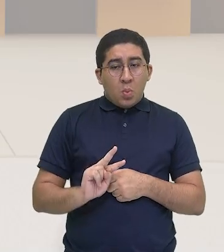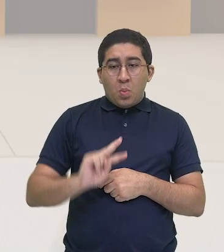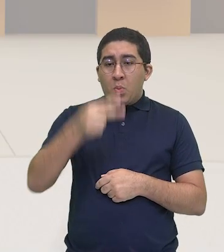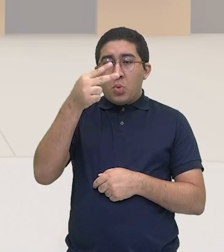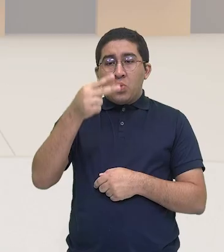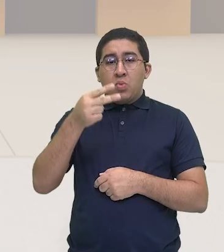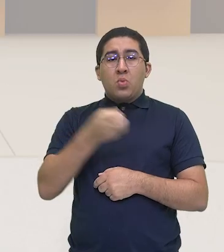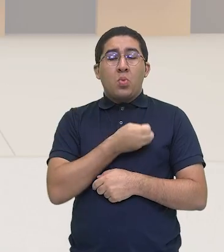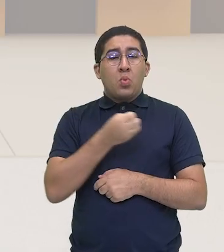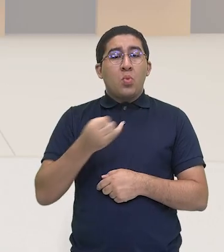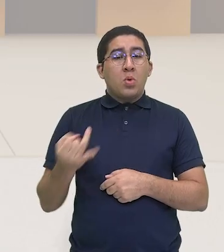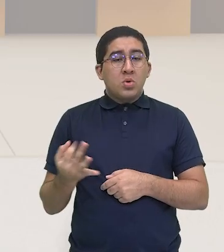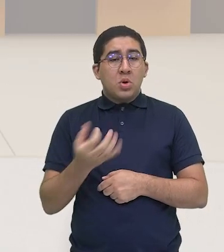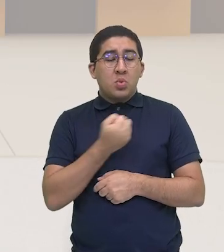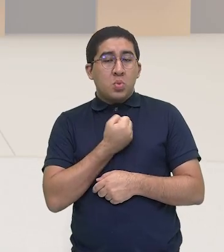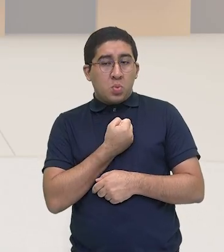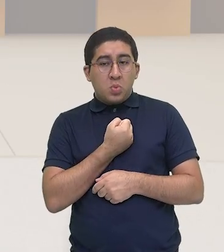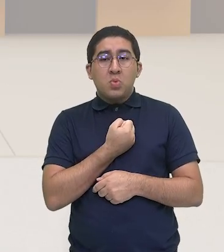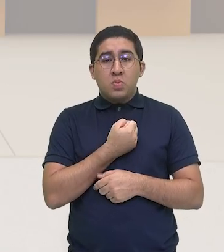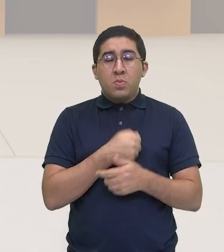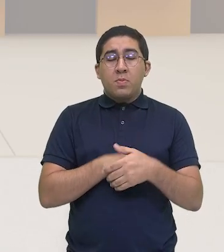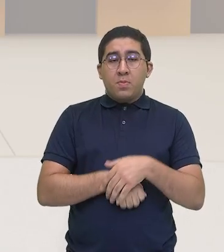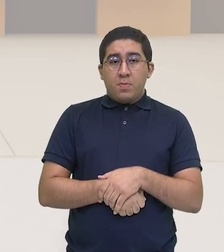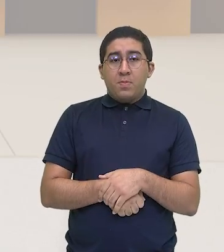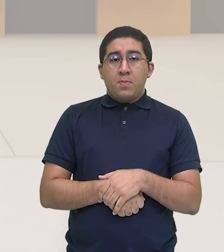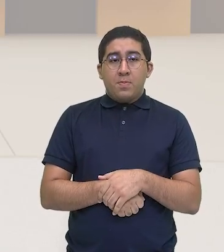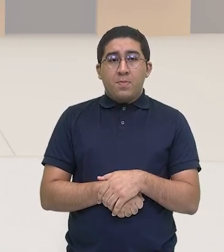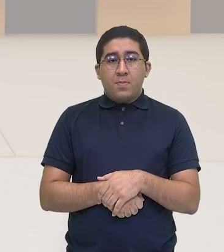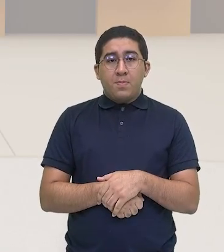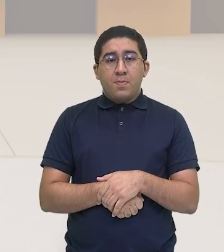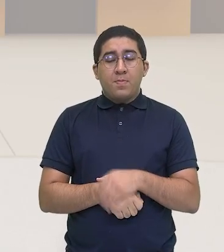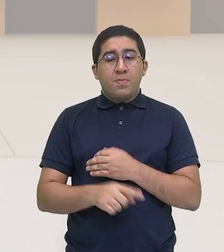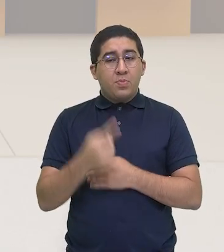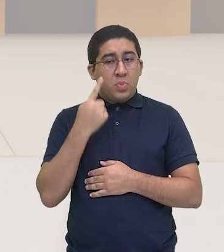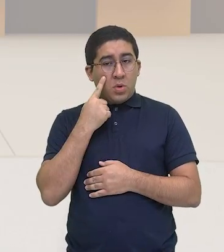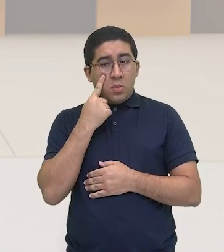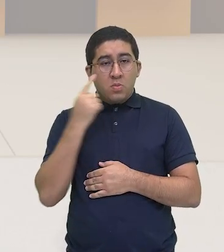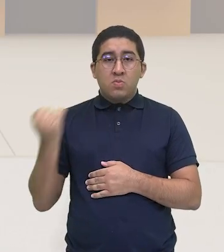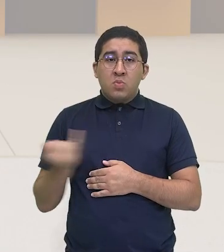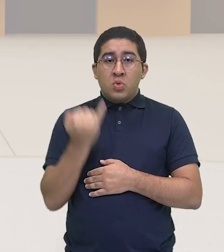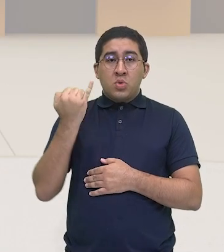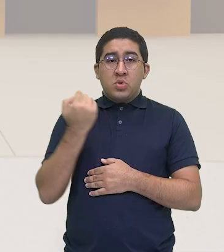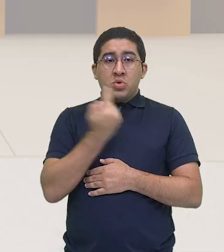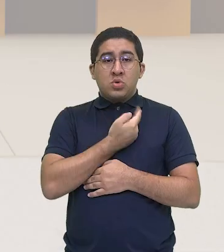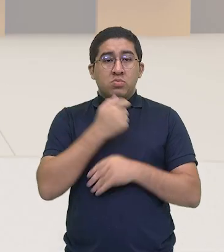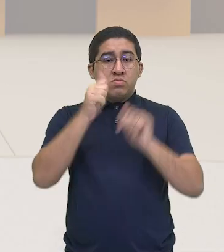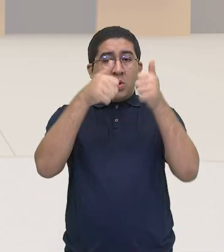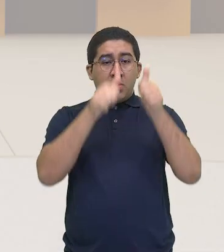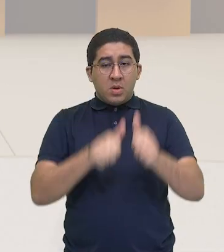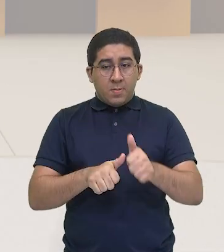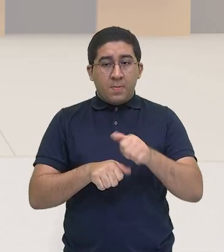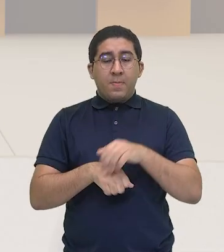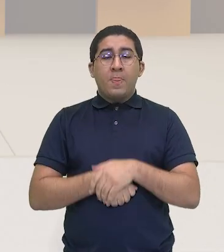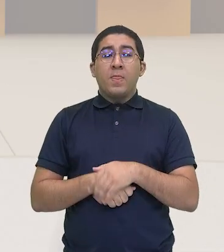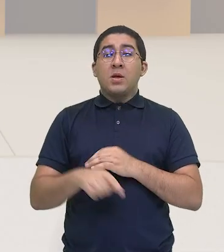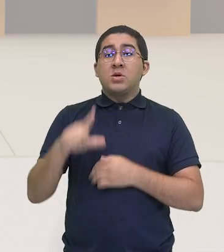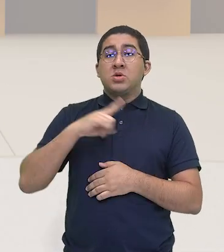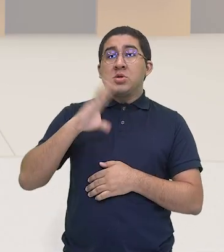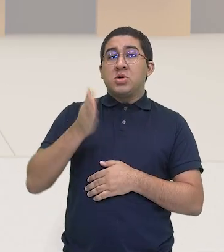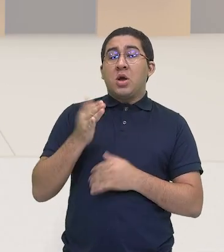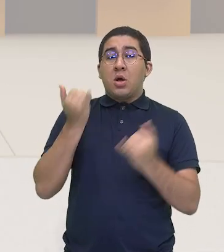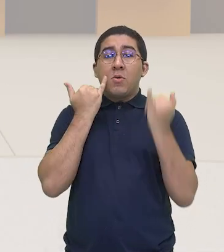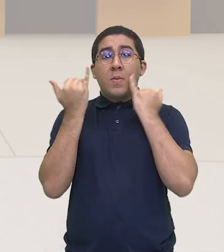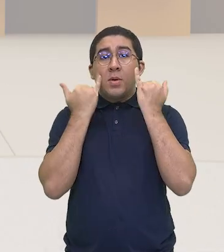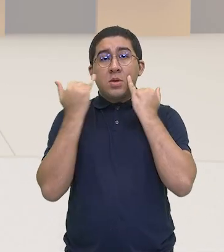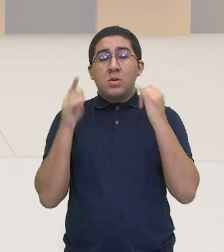área desmatada, não é mesmo, professora? Exatamente. Então, olha só como é importante a gente avaliar. Então, já tínhamos a informação e